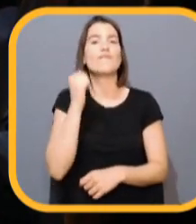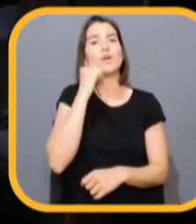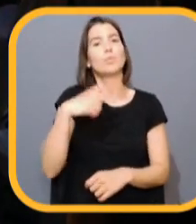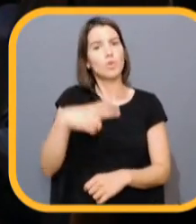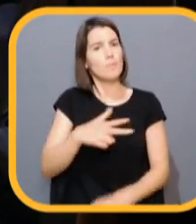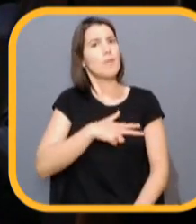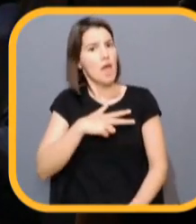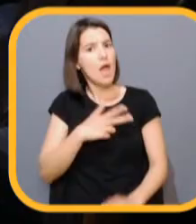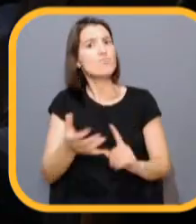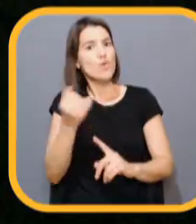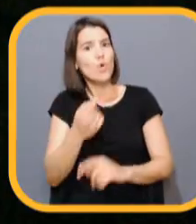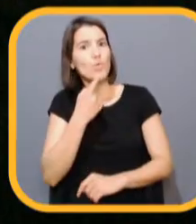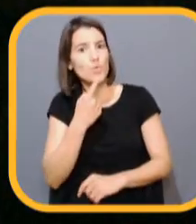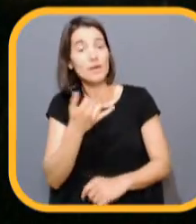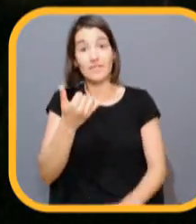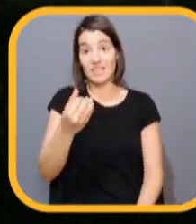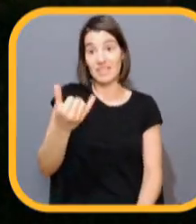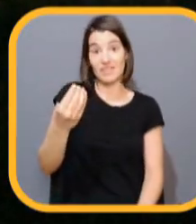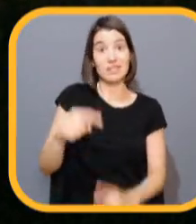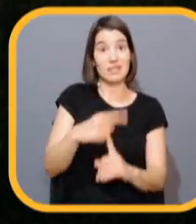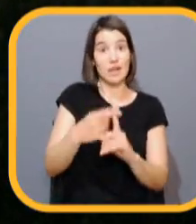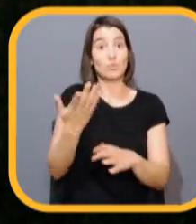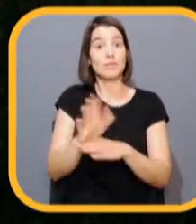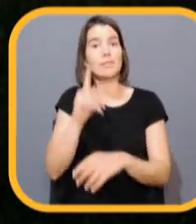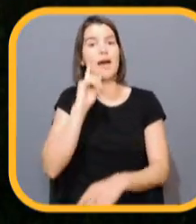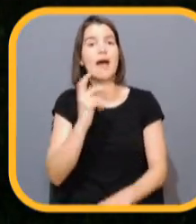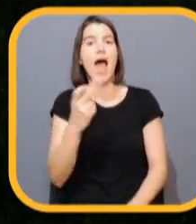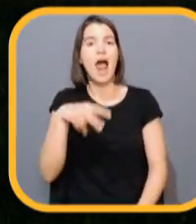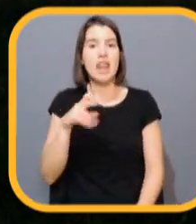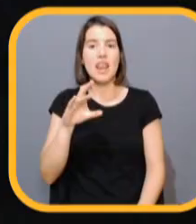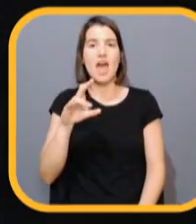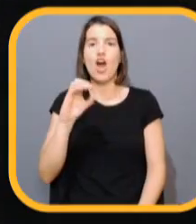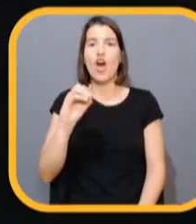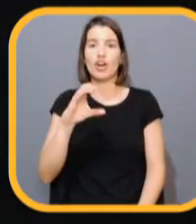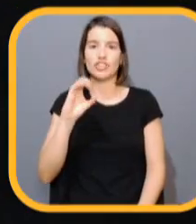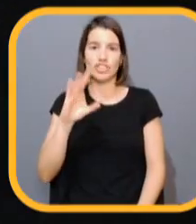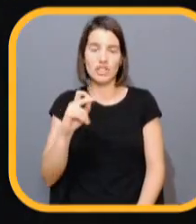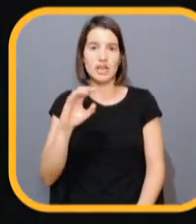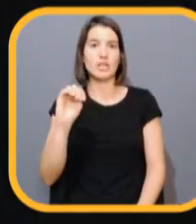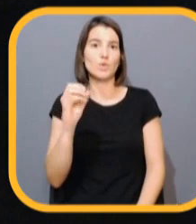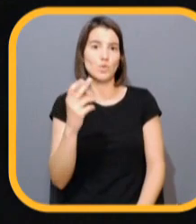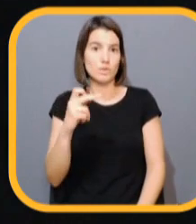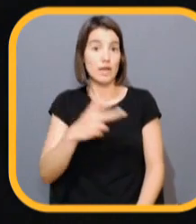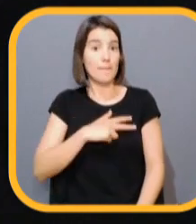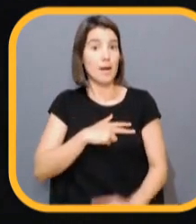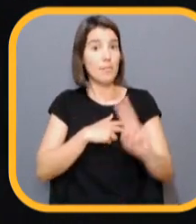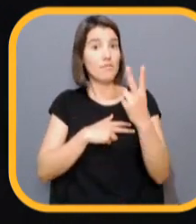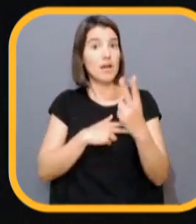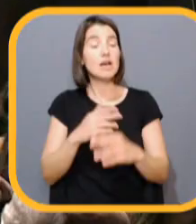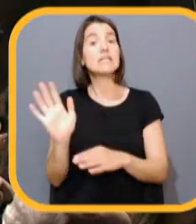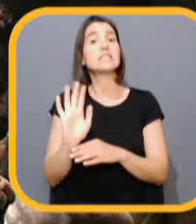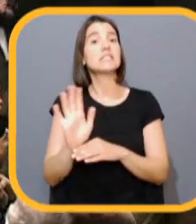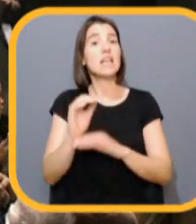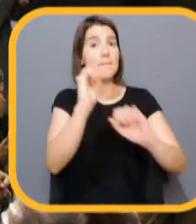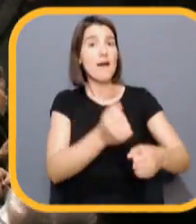os filmes portugueses serem premiados. Em 2020, por exemplo, Ana Rocha de Souza venceu 2 prémios no Festival de Cinema em